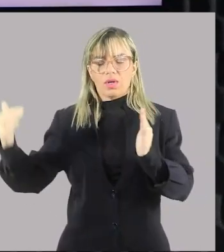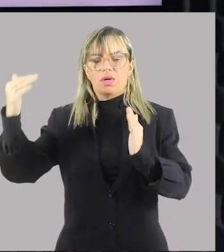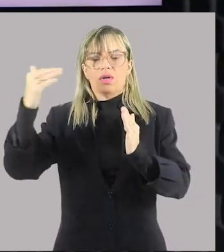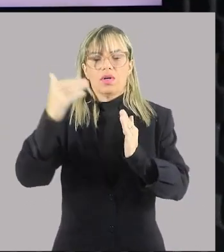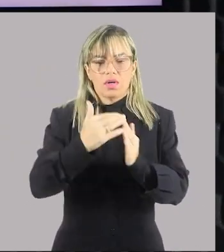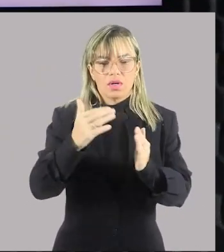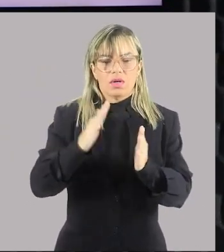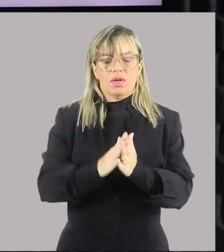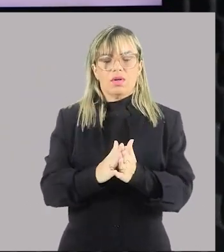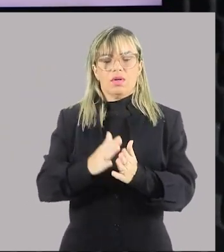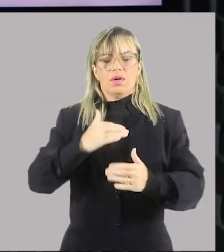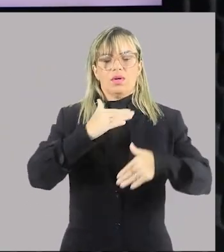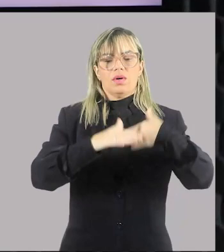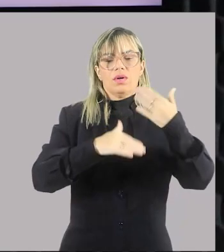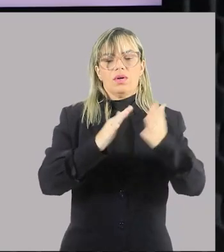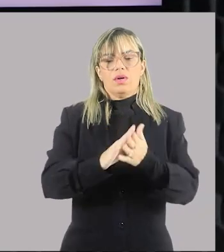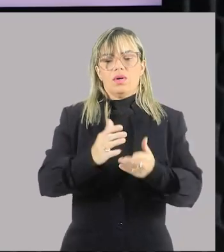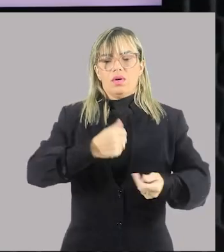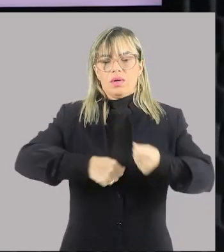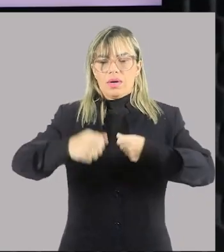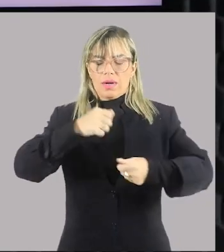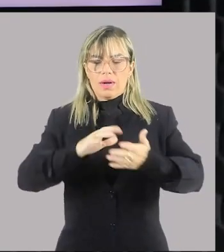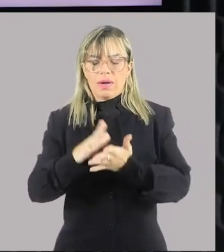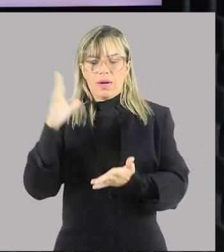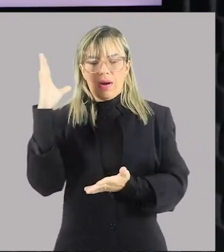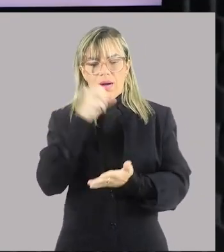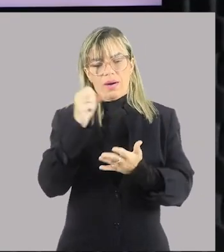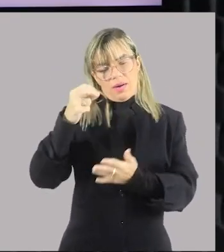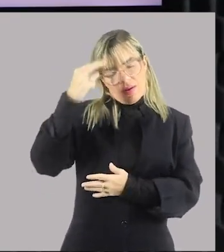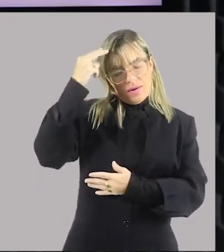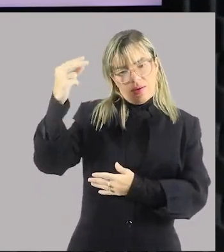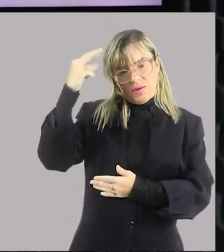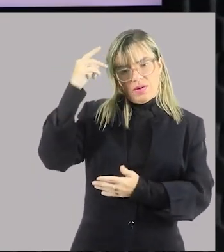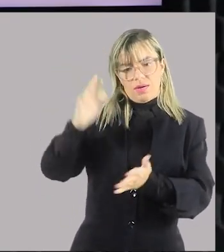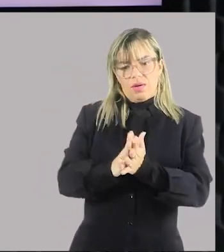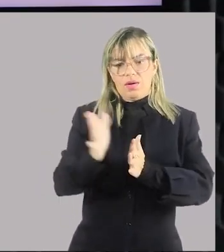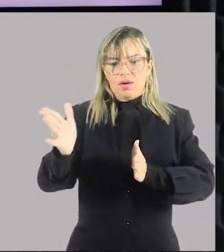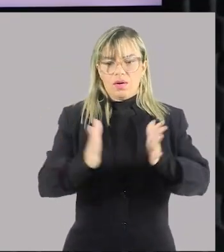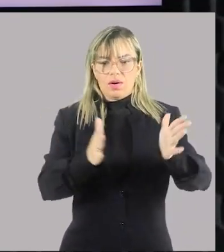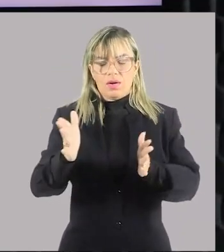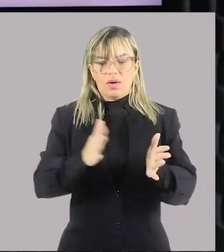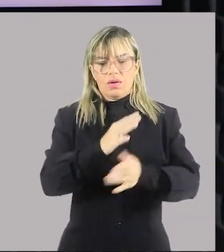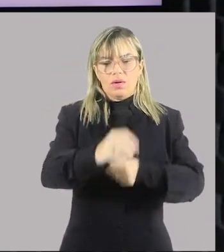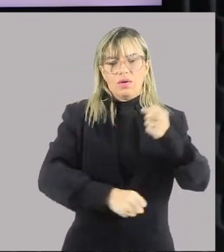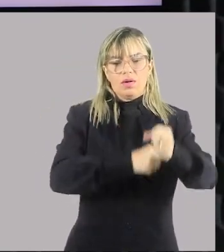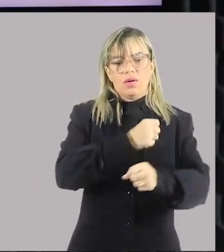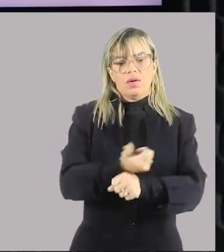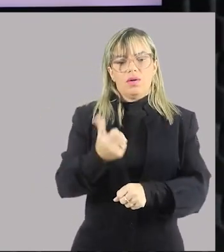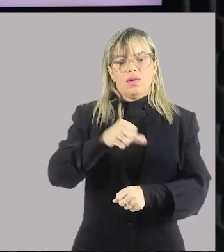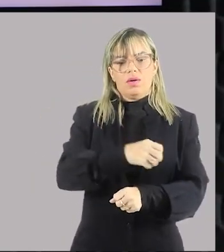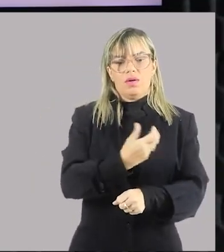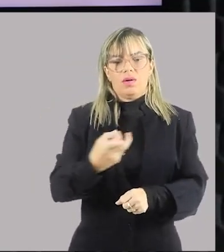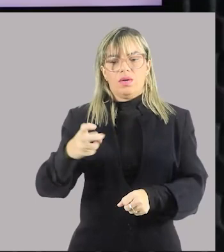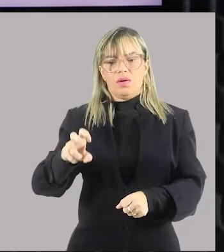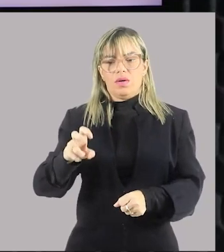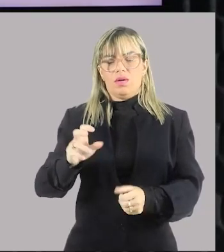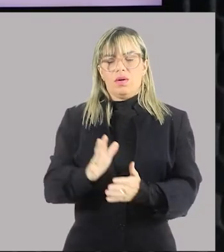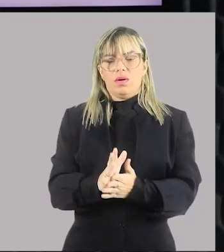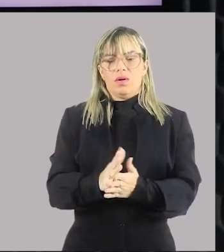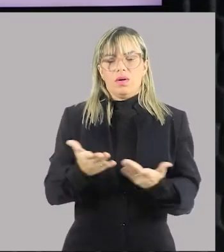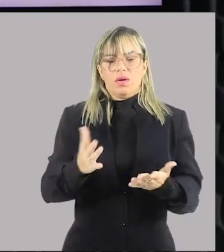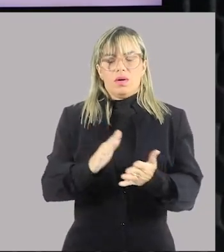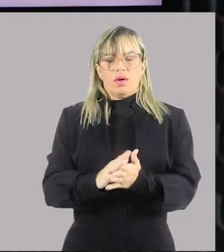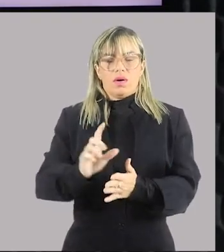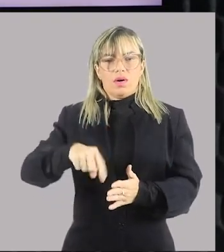pegando rapidamente uma questão histórica, né? De 1945, pós-contexto geopolítico da Segunda Guerra